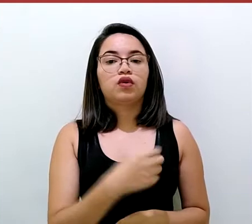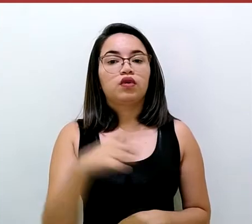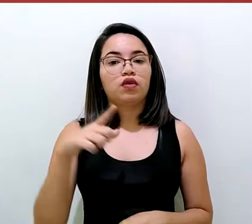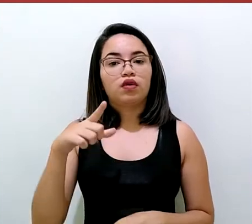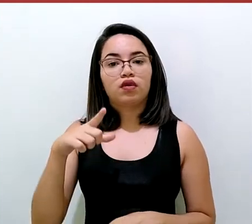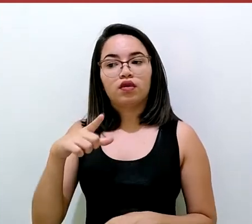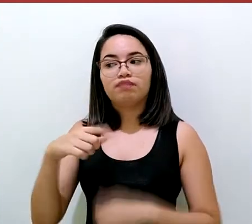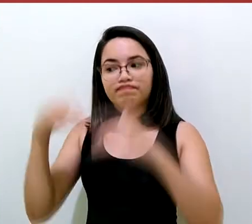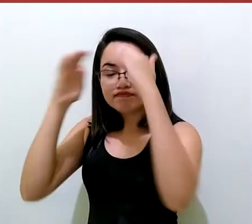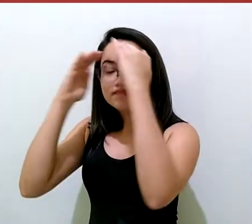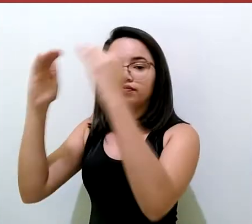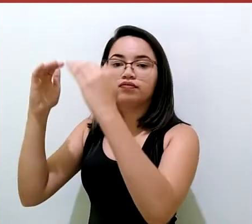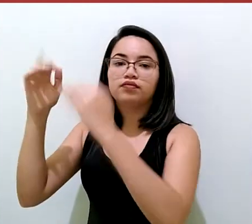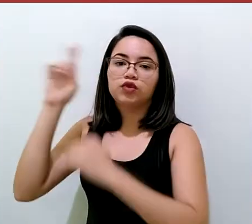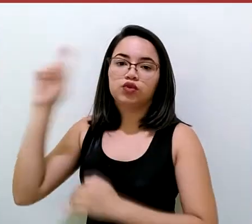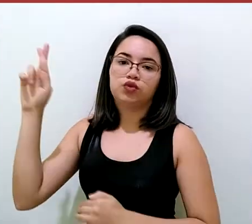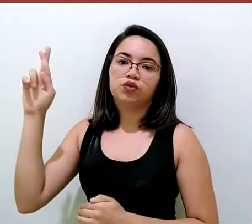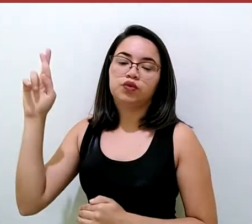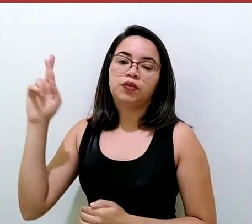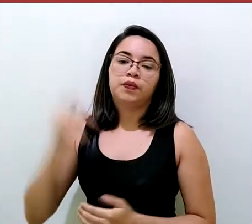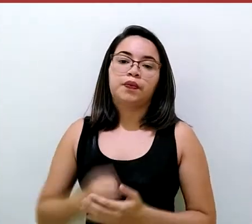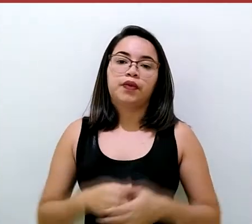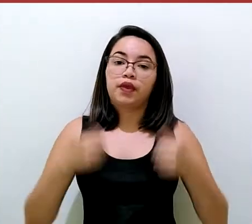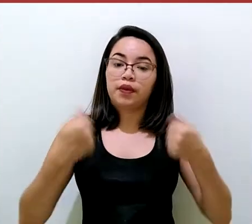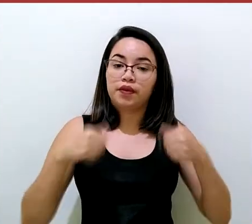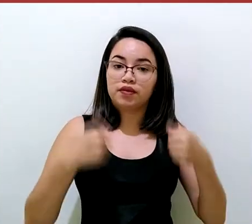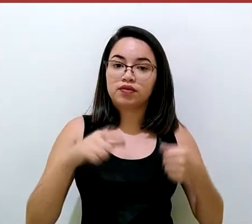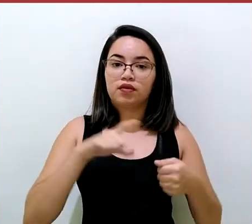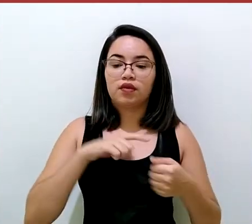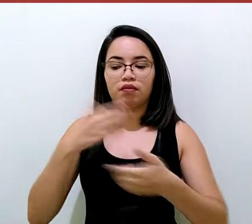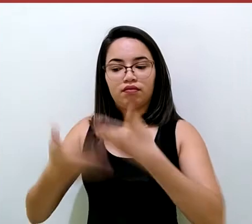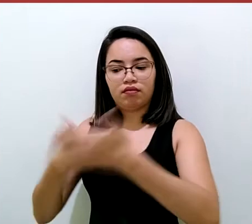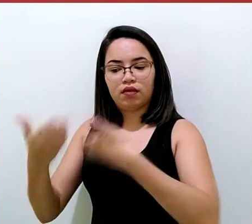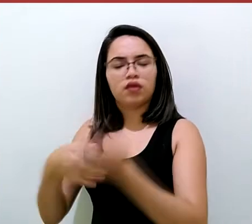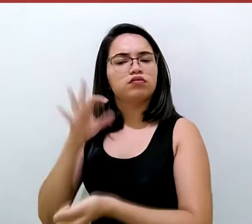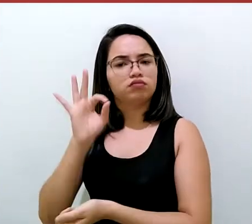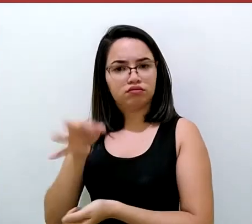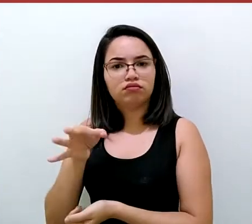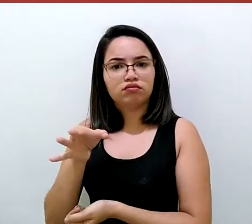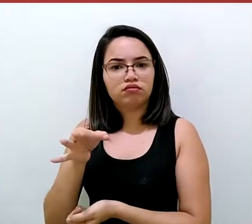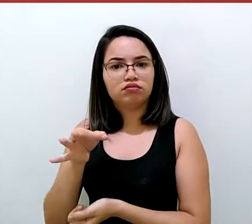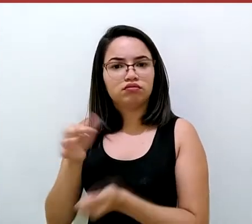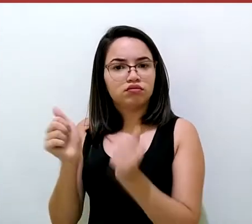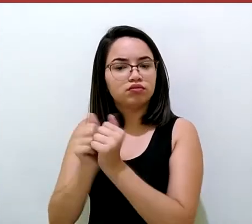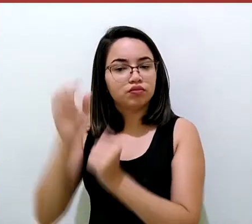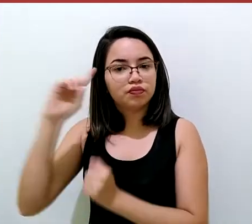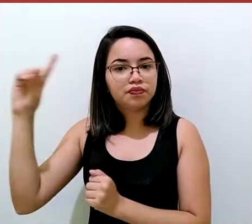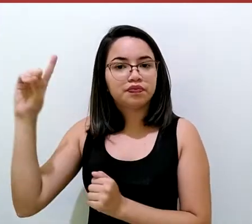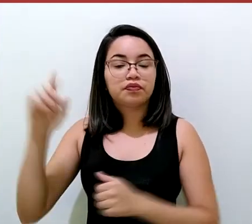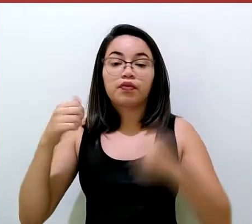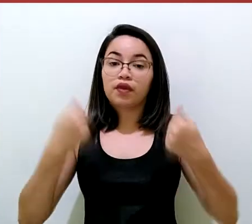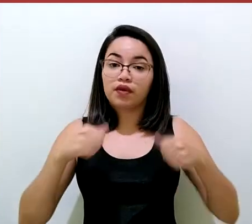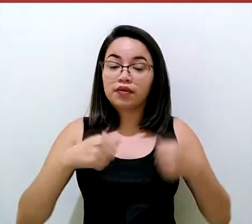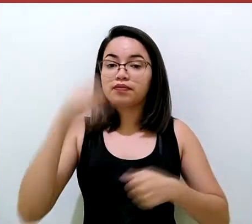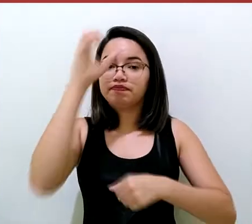a temerem ao Senhor. Eles precisam ter uma relação correta com Deus.